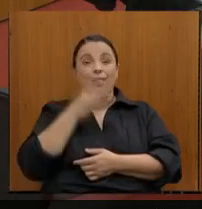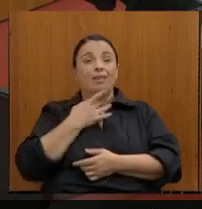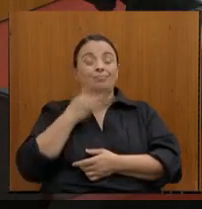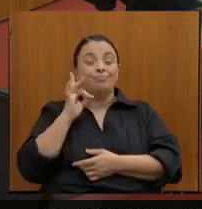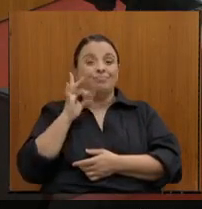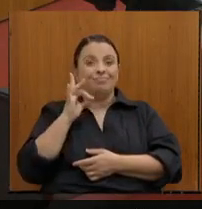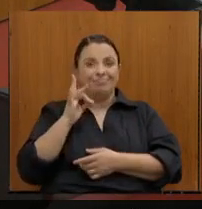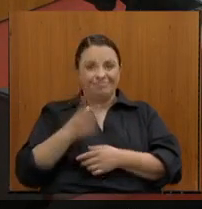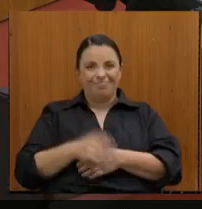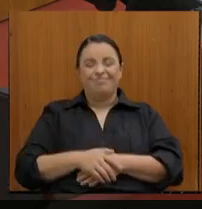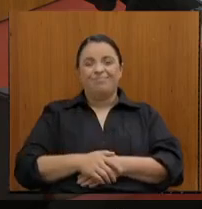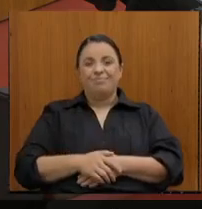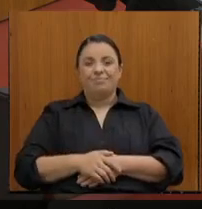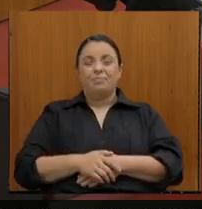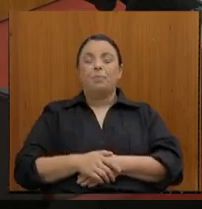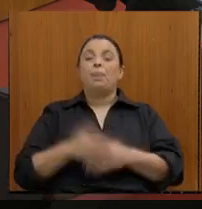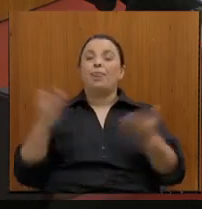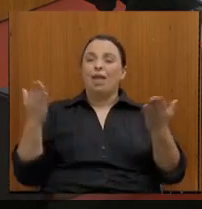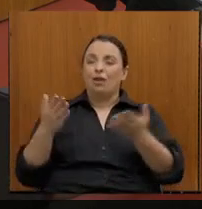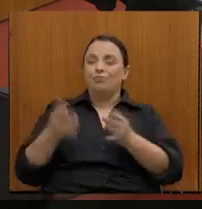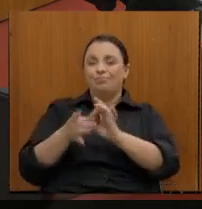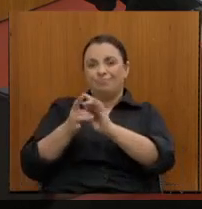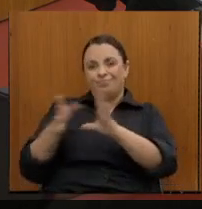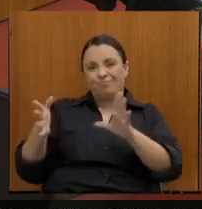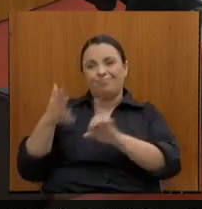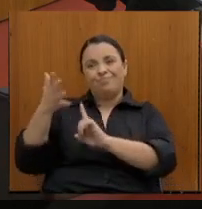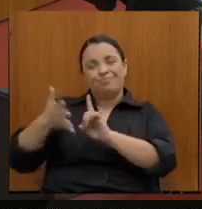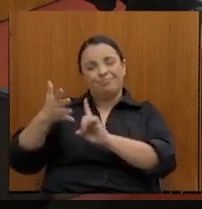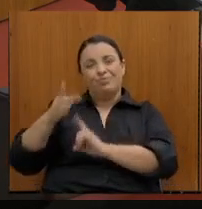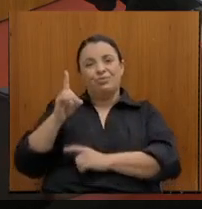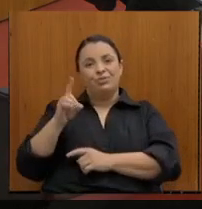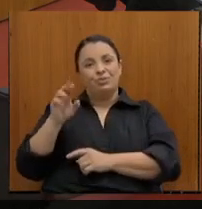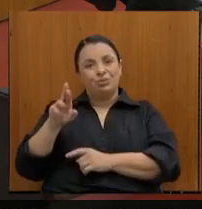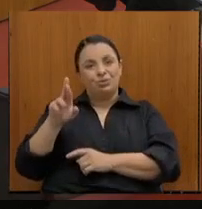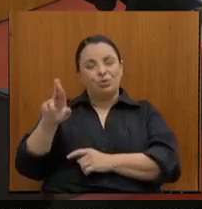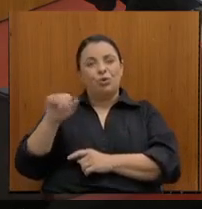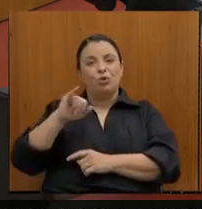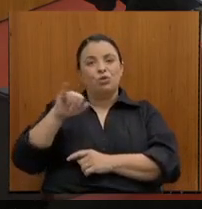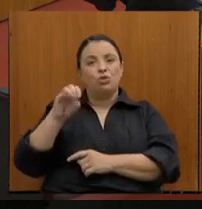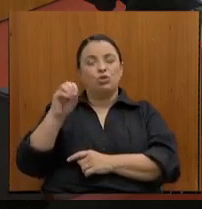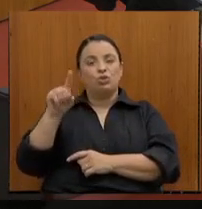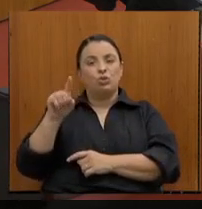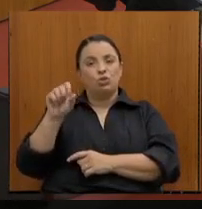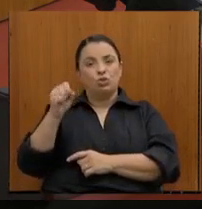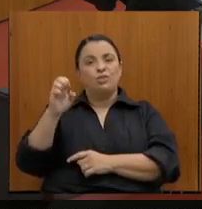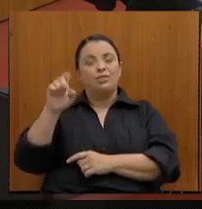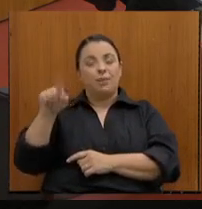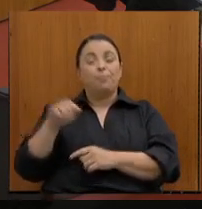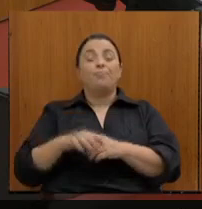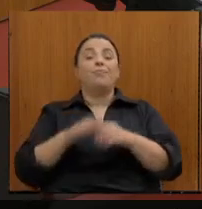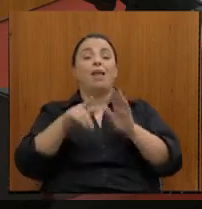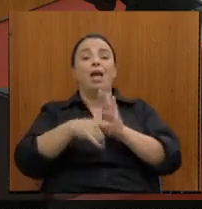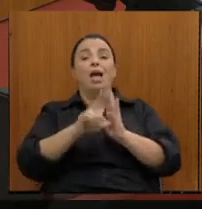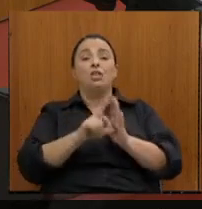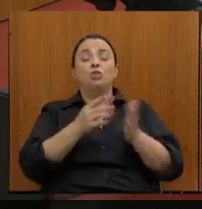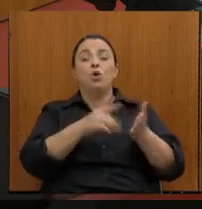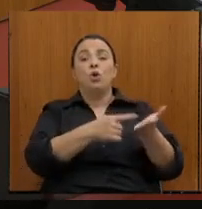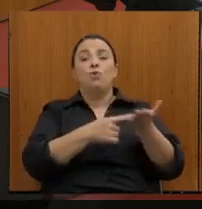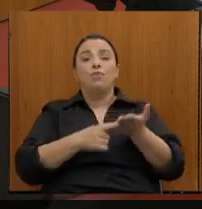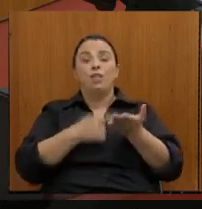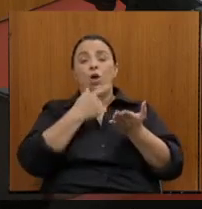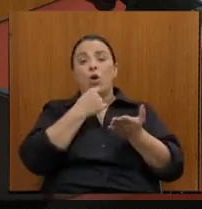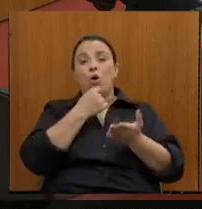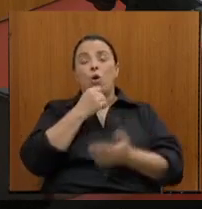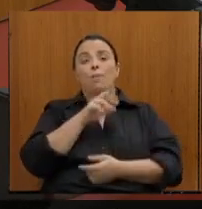e depois não agora da tua sou obrigado eu vou convidar então também para comprar Nossa mesa seu